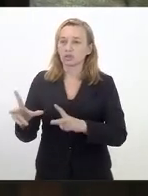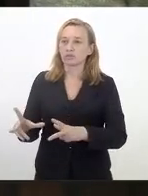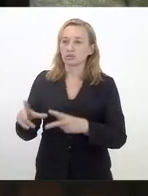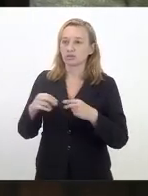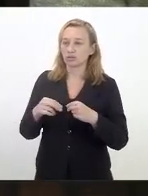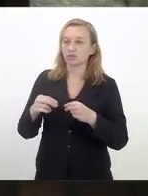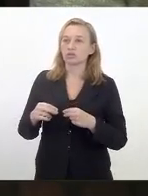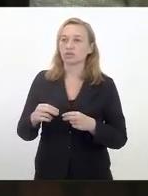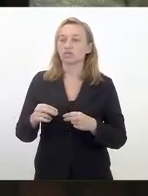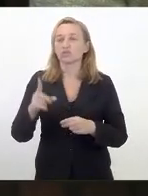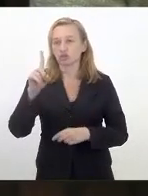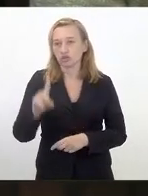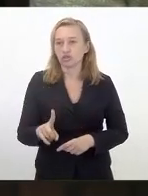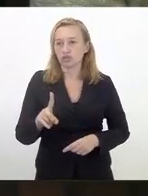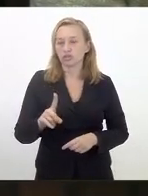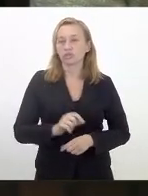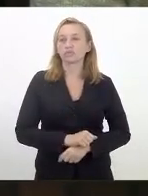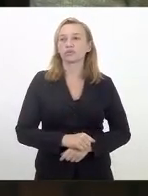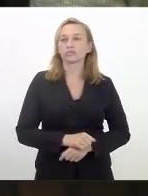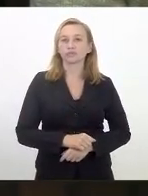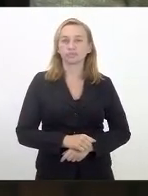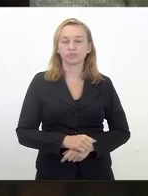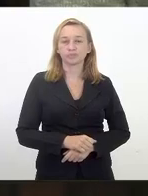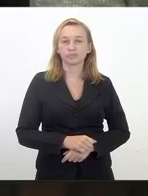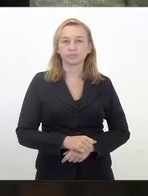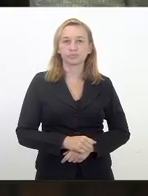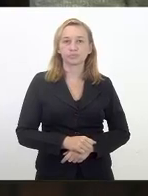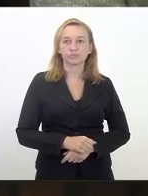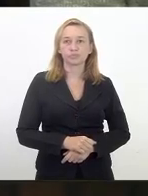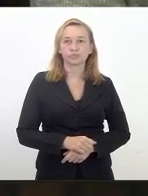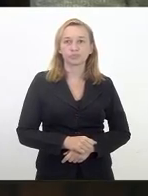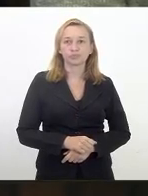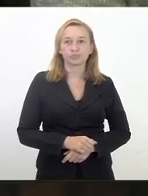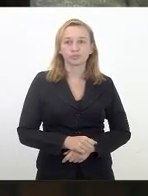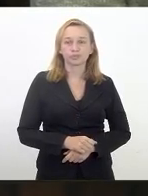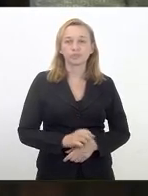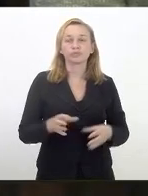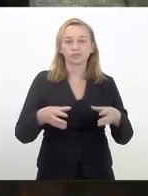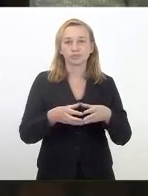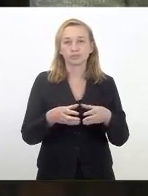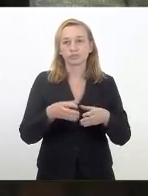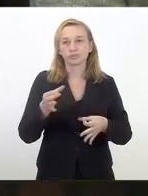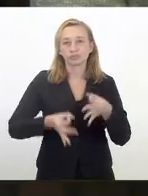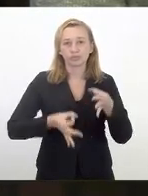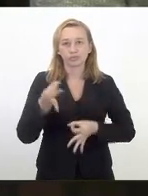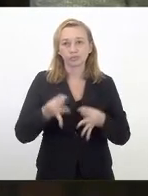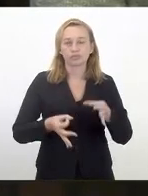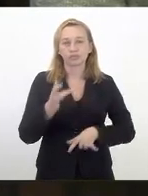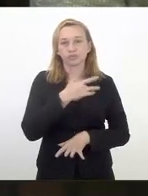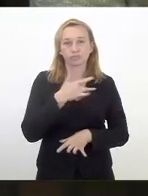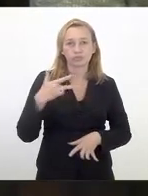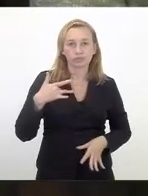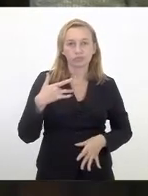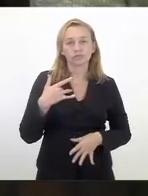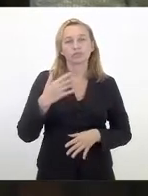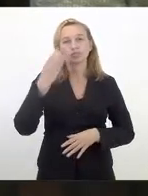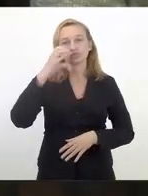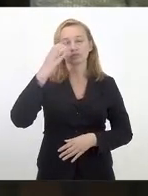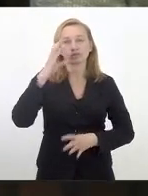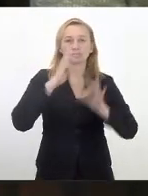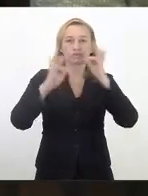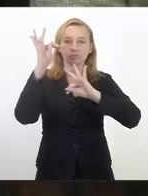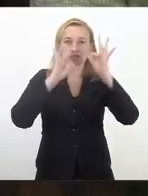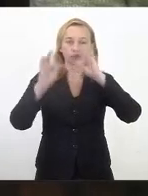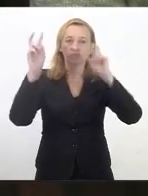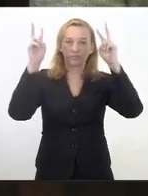direitos na forma que específica Tô vendendo de pareceres das comissões de condição Justiça de saúde de Ciência e Tecnologia